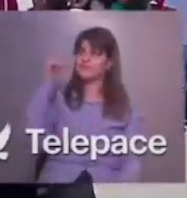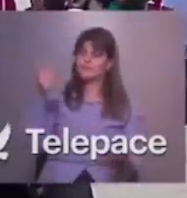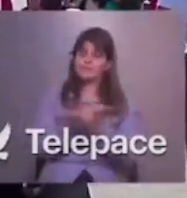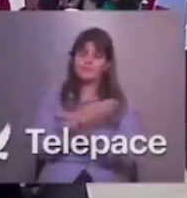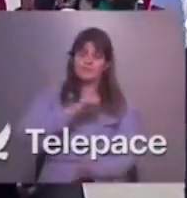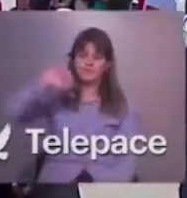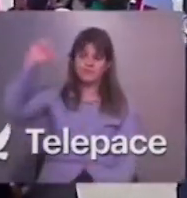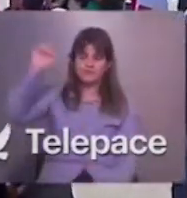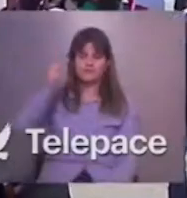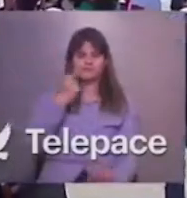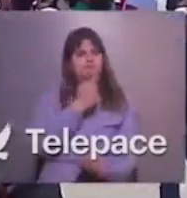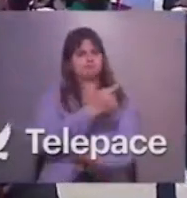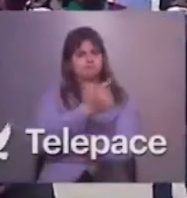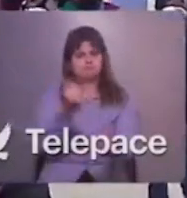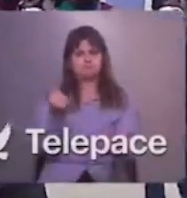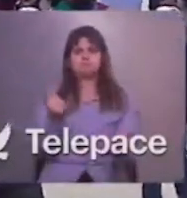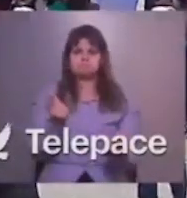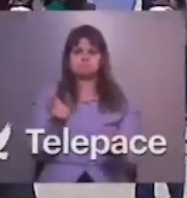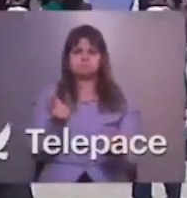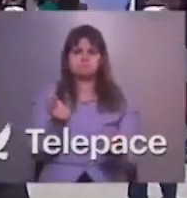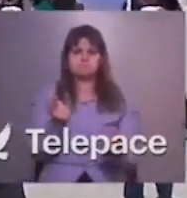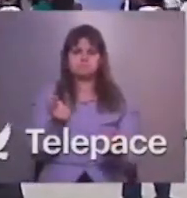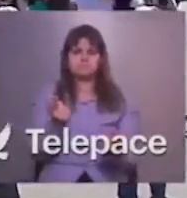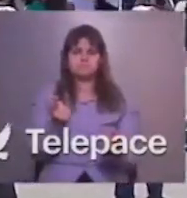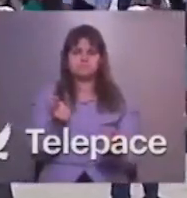Anunciamos, Senhor, a vossa